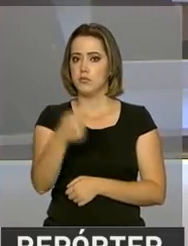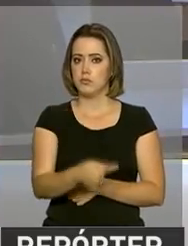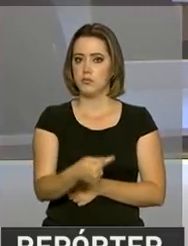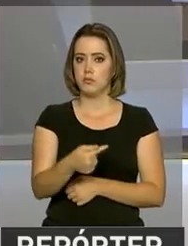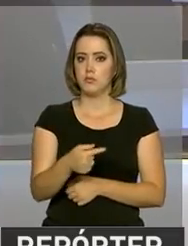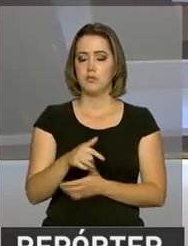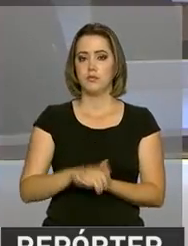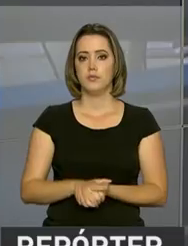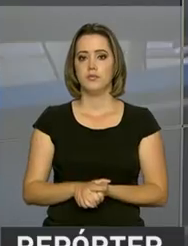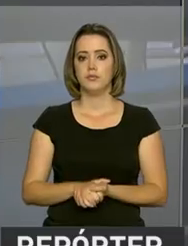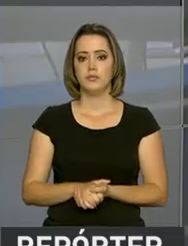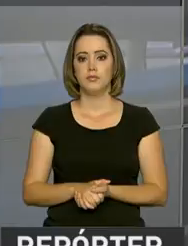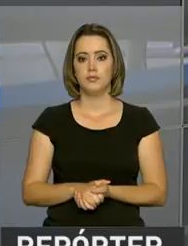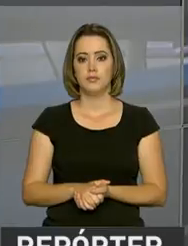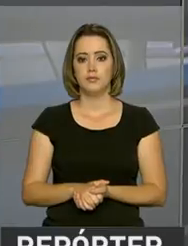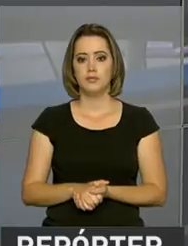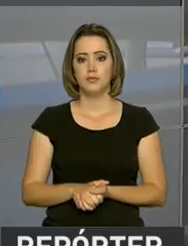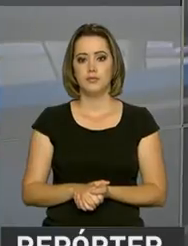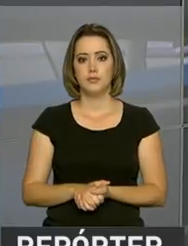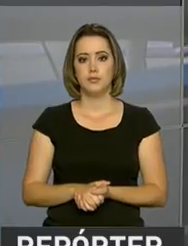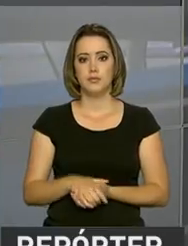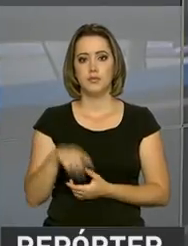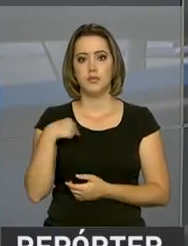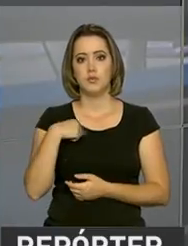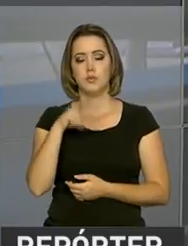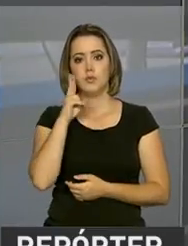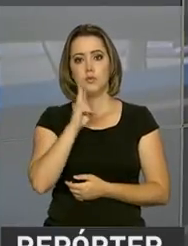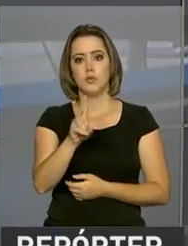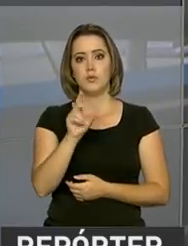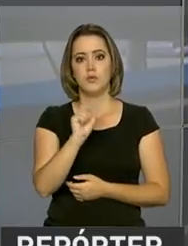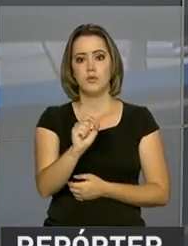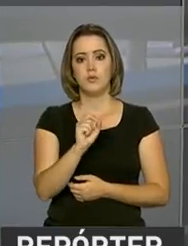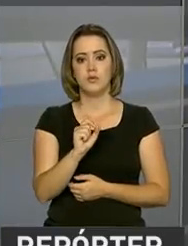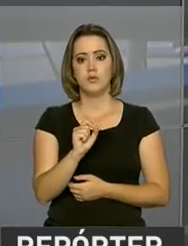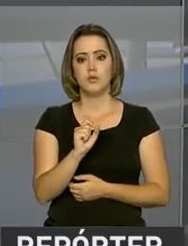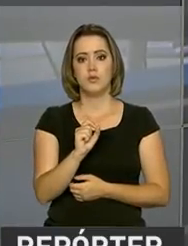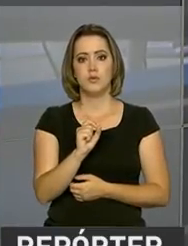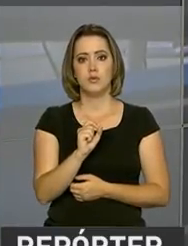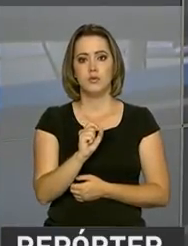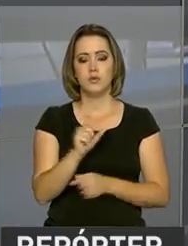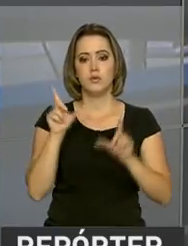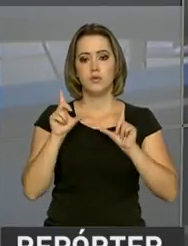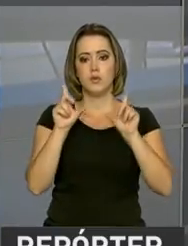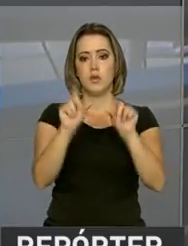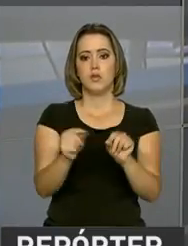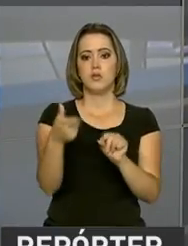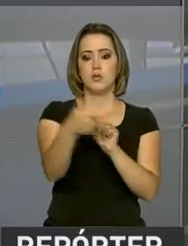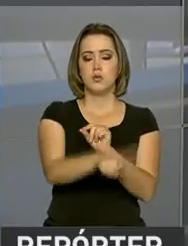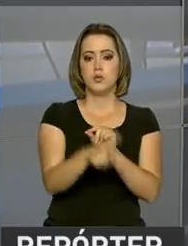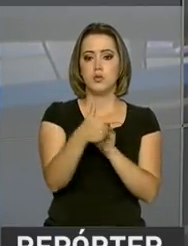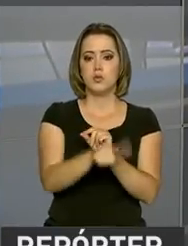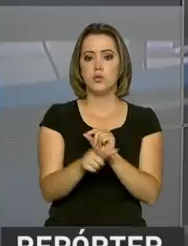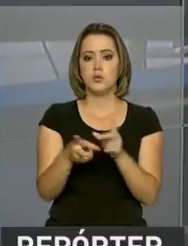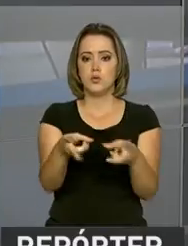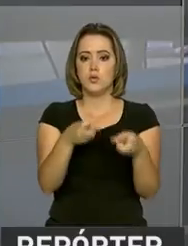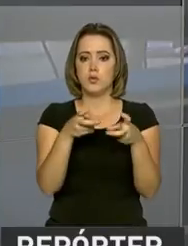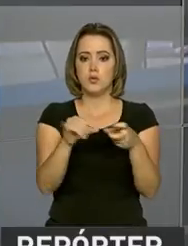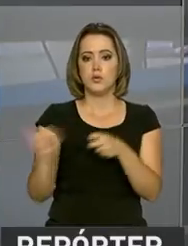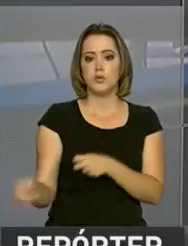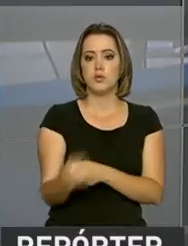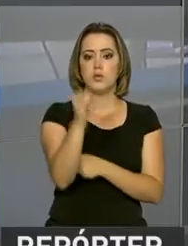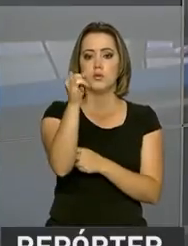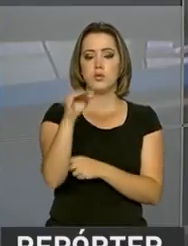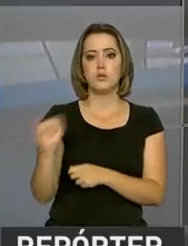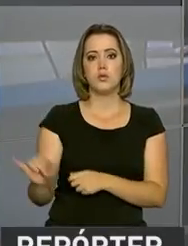7 os analistas do mercado financeiro reduziram mais uma vez a previsão de juros e inflação